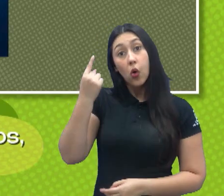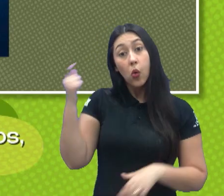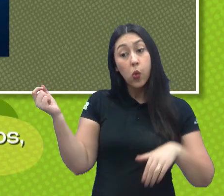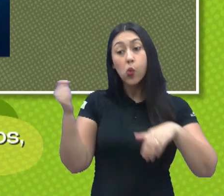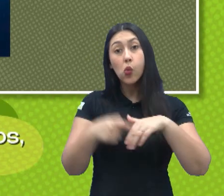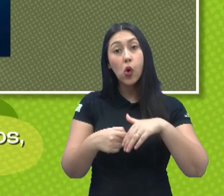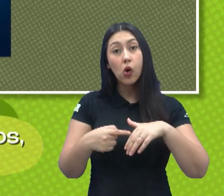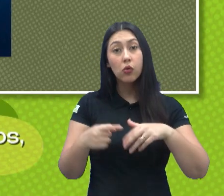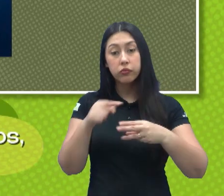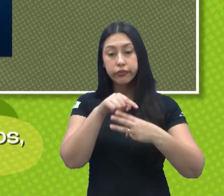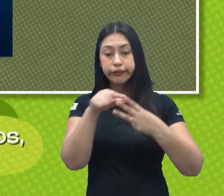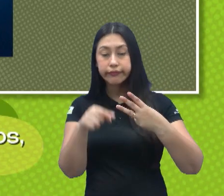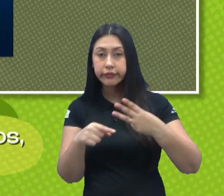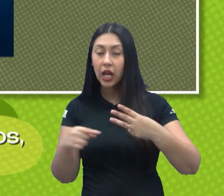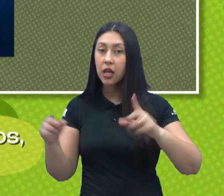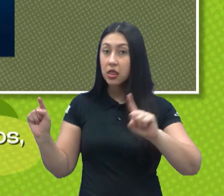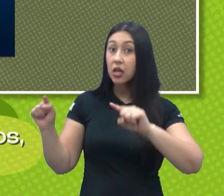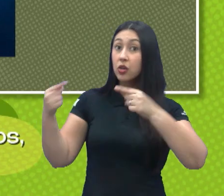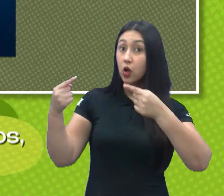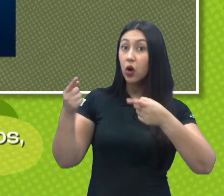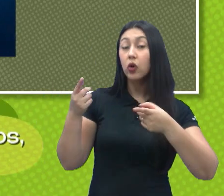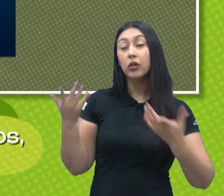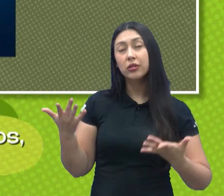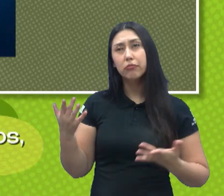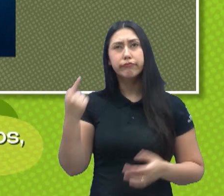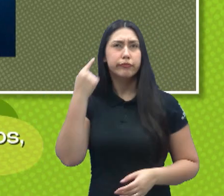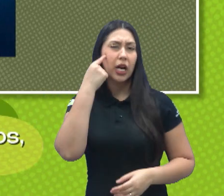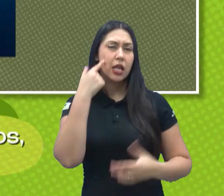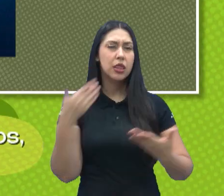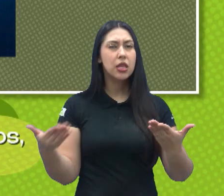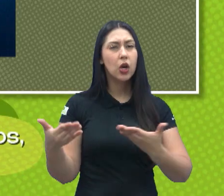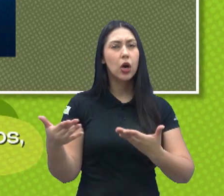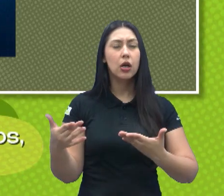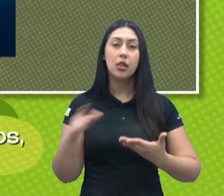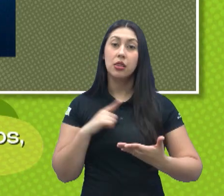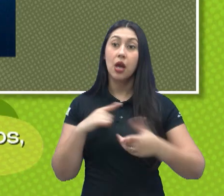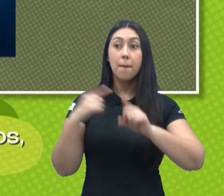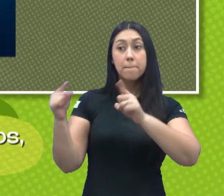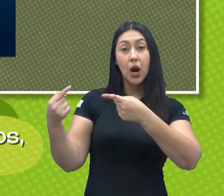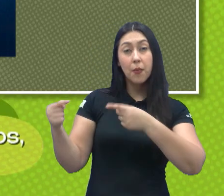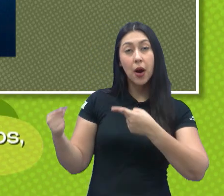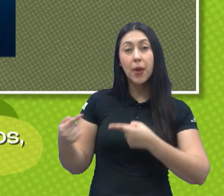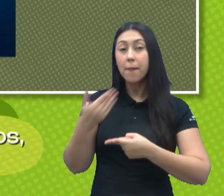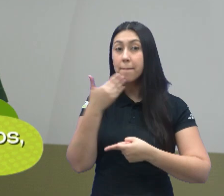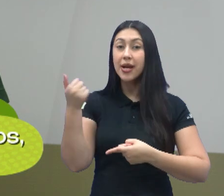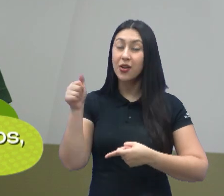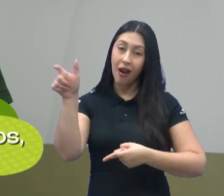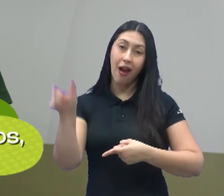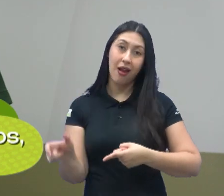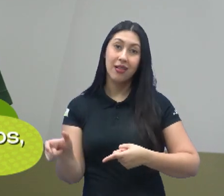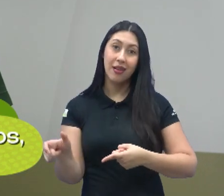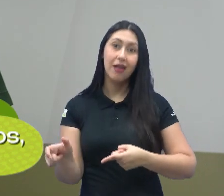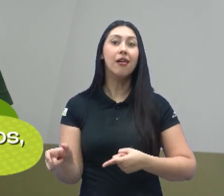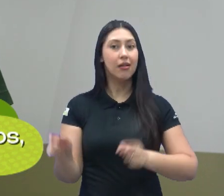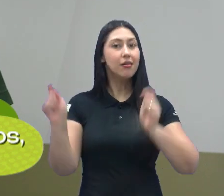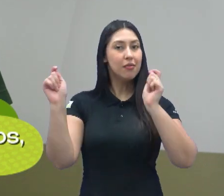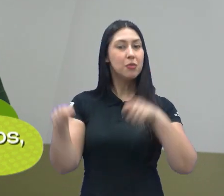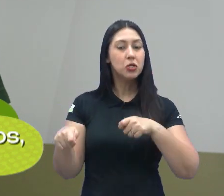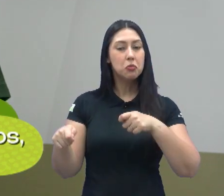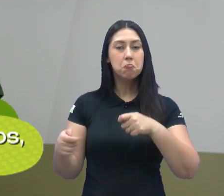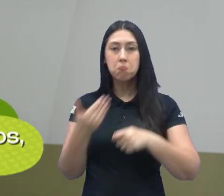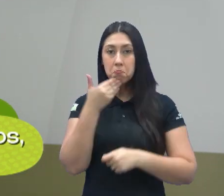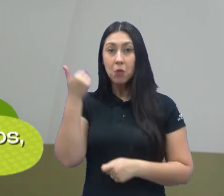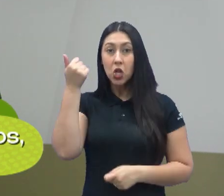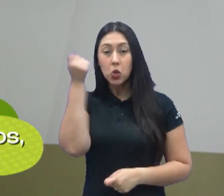3 jogos, pensando numa Série A2 que agora vai ter um calendário mais longo, ele termina até como artilheiro do campeonato. São José chega numa final.